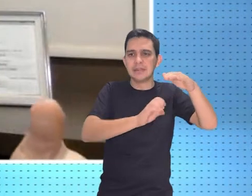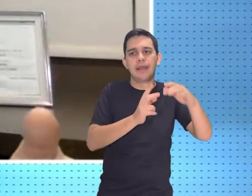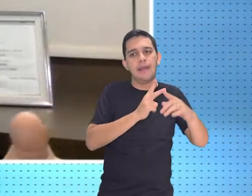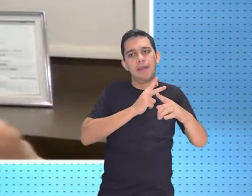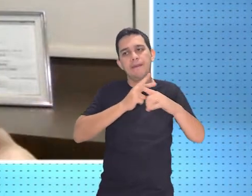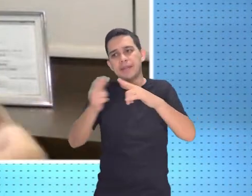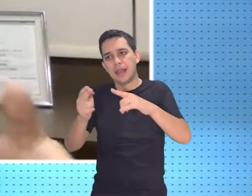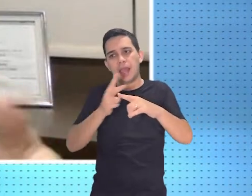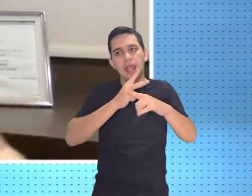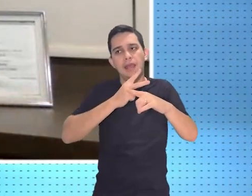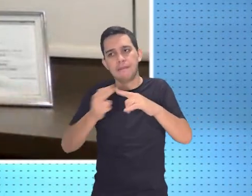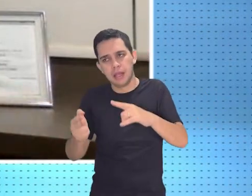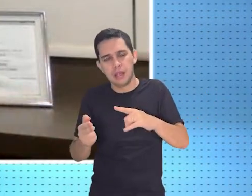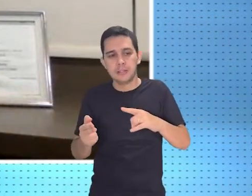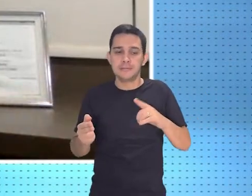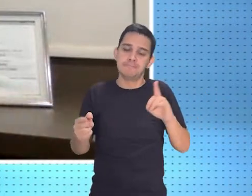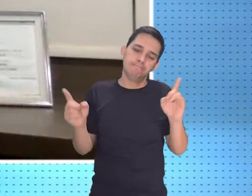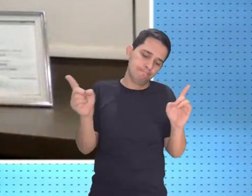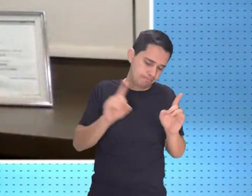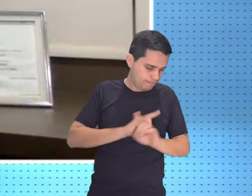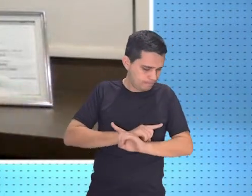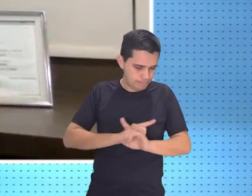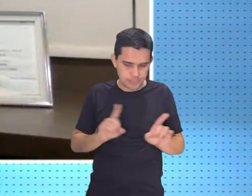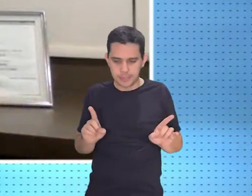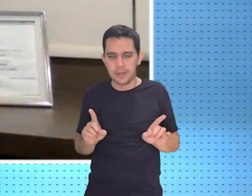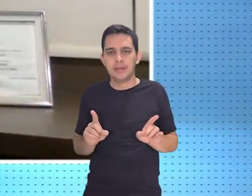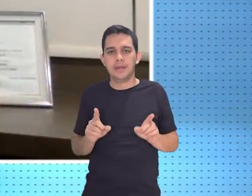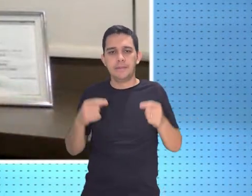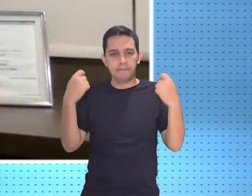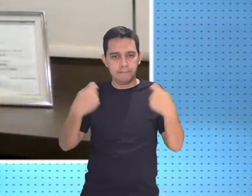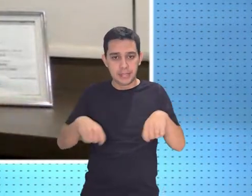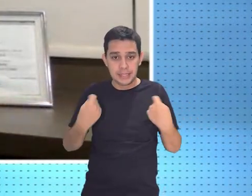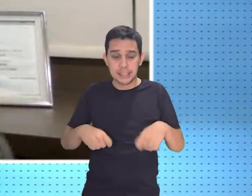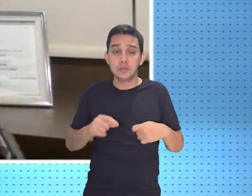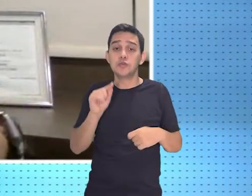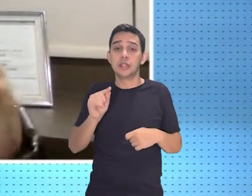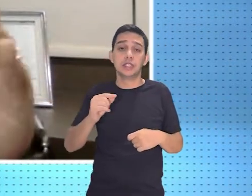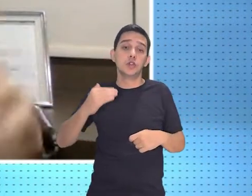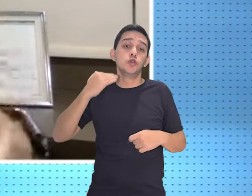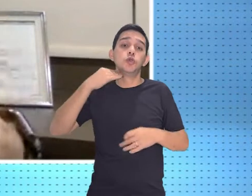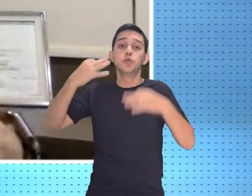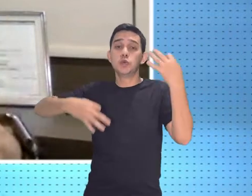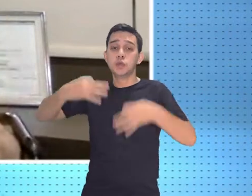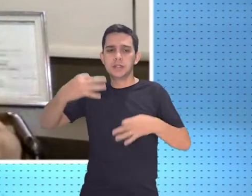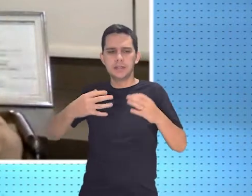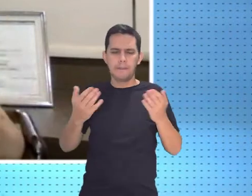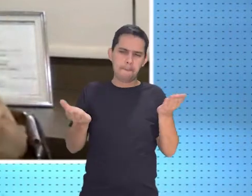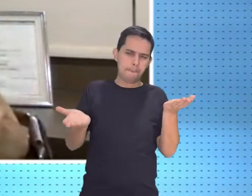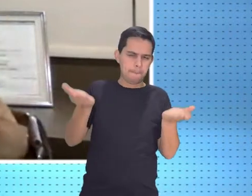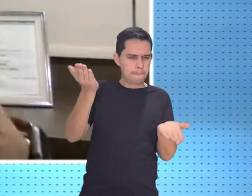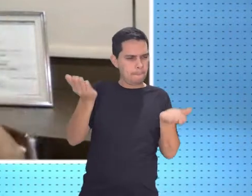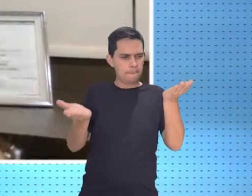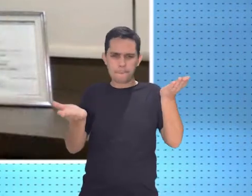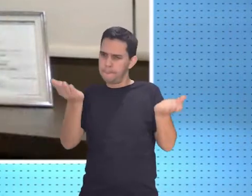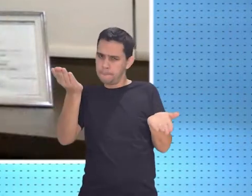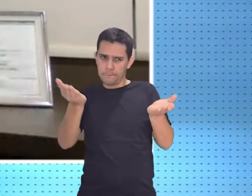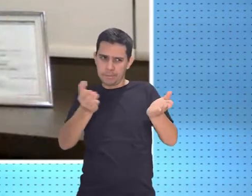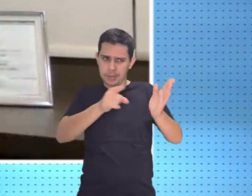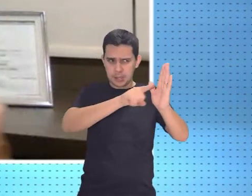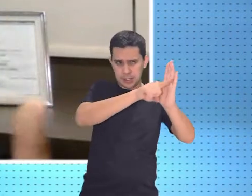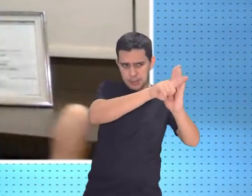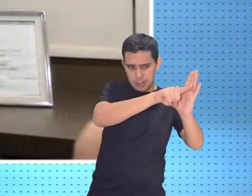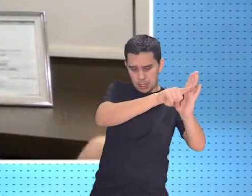Por óbvio que sempre deverá ser exercido um juízo de ponderação, verificada